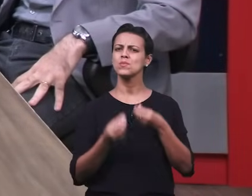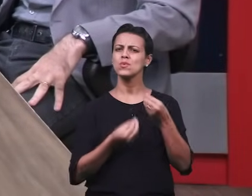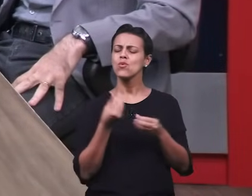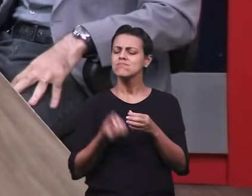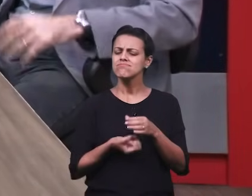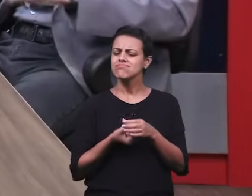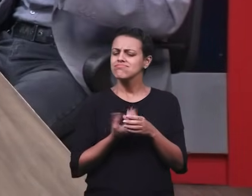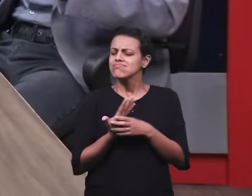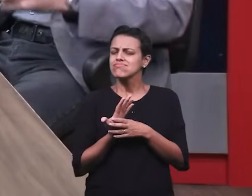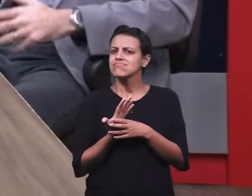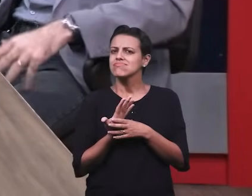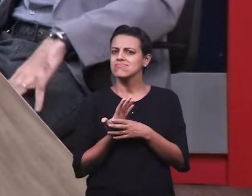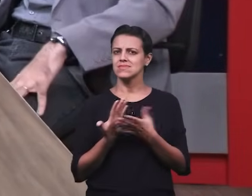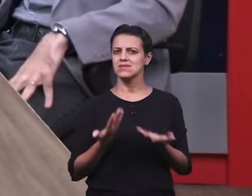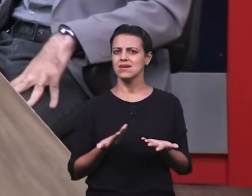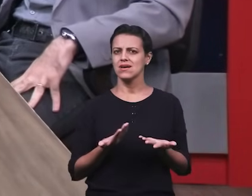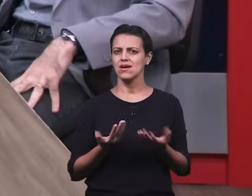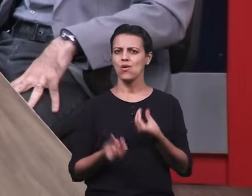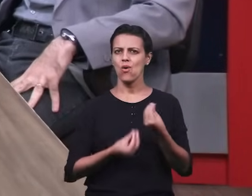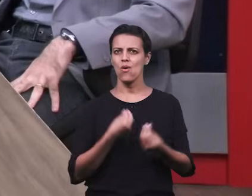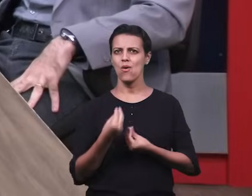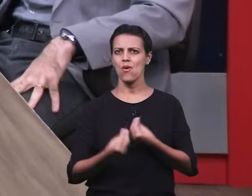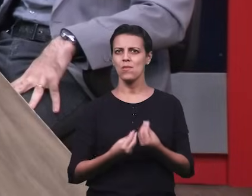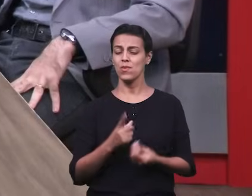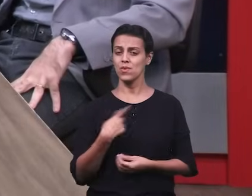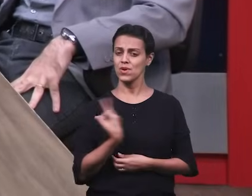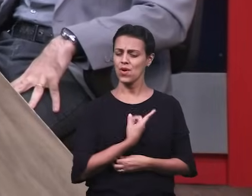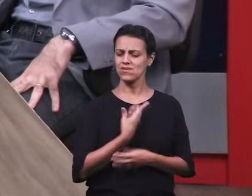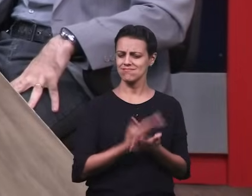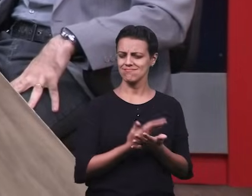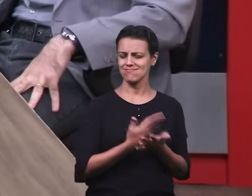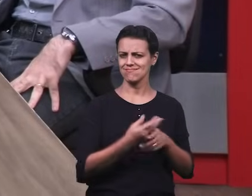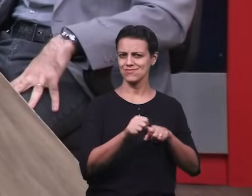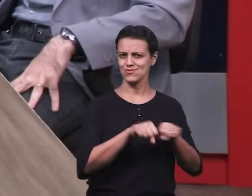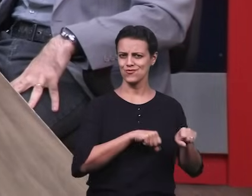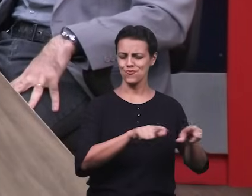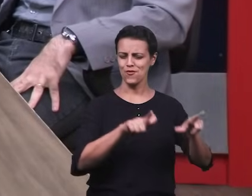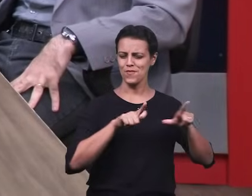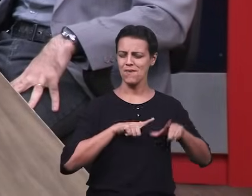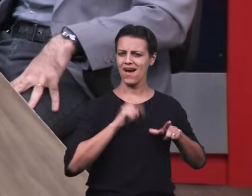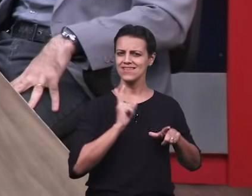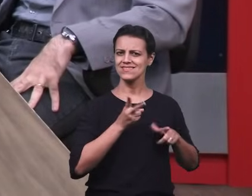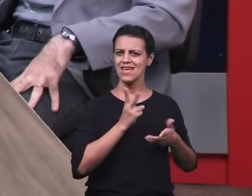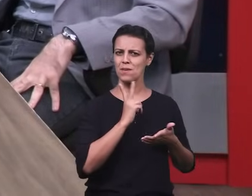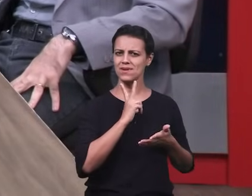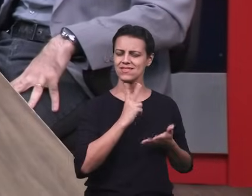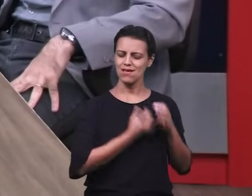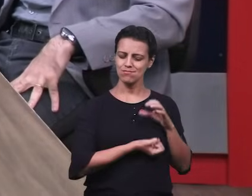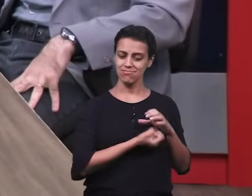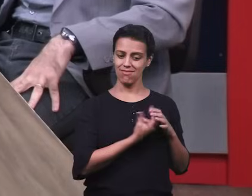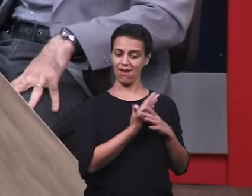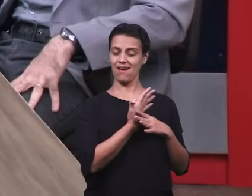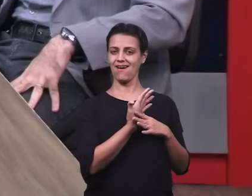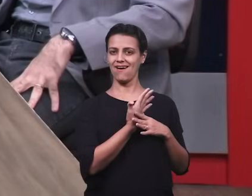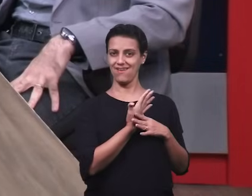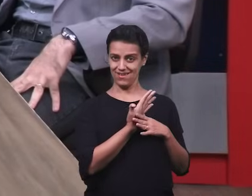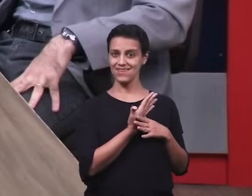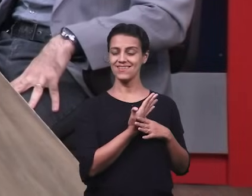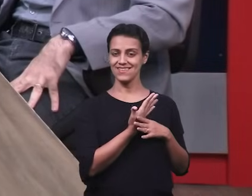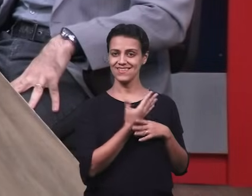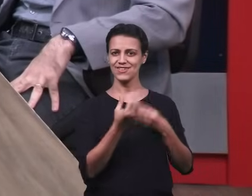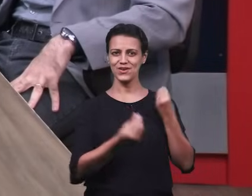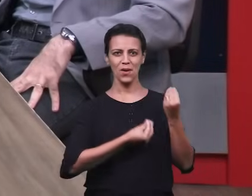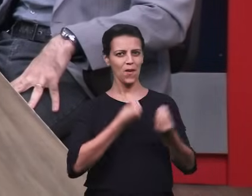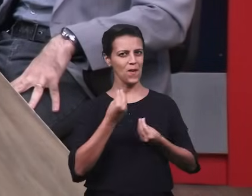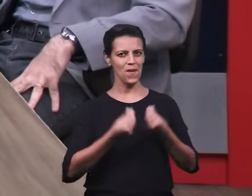origem, porque tudo tem uma origem, na nossa formação, digamos até da própria embriogênese dos órgãos